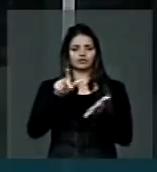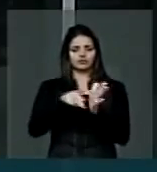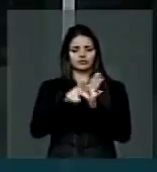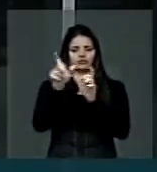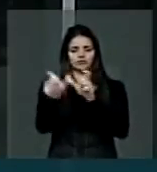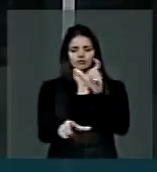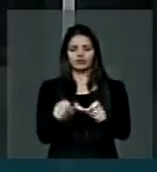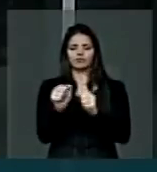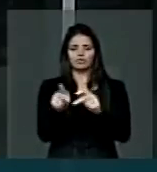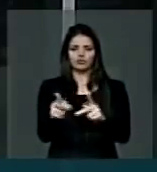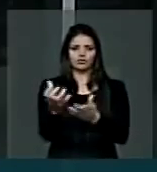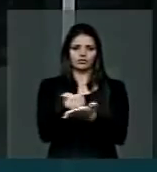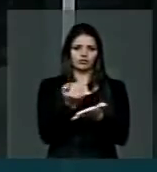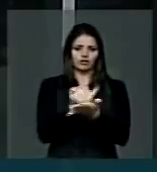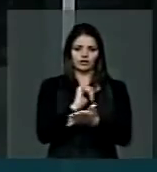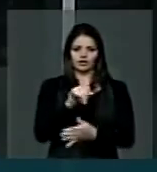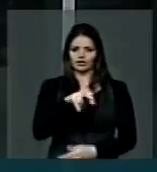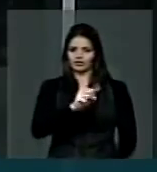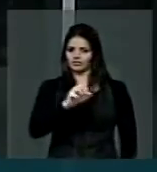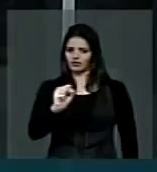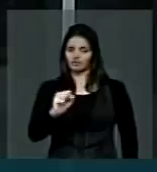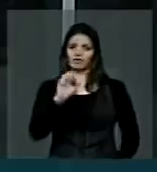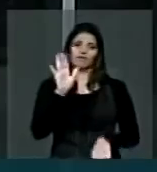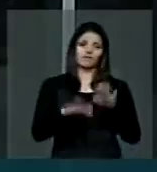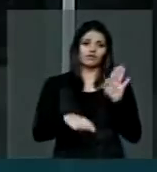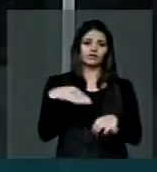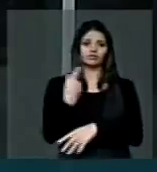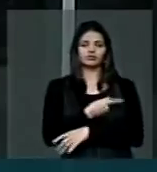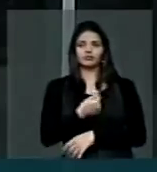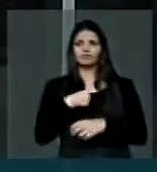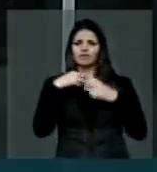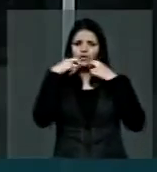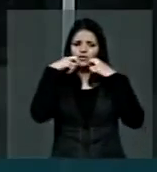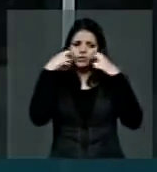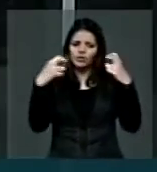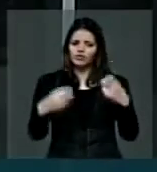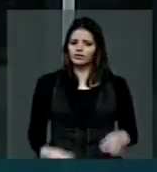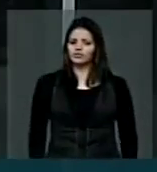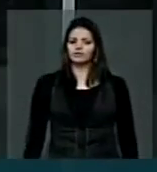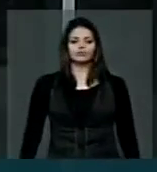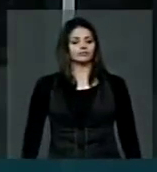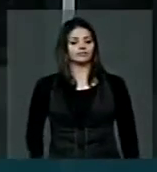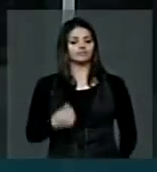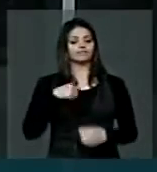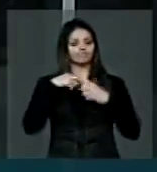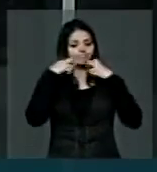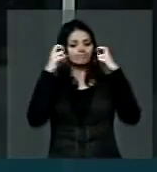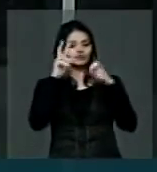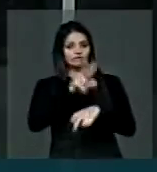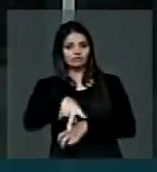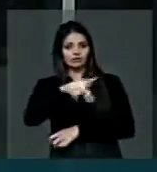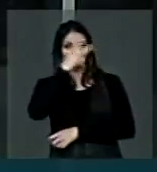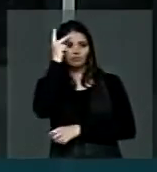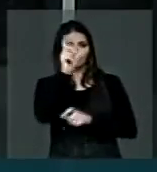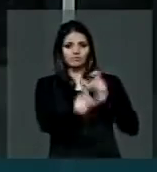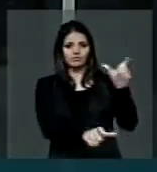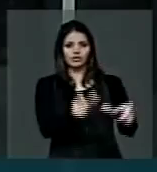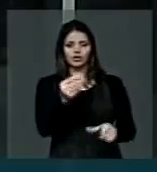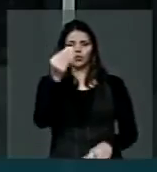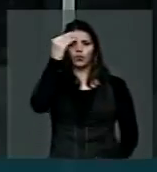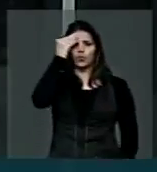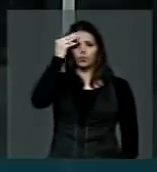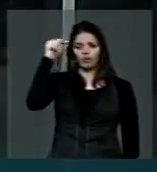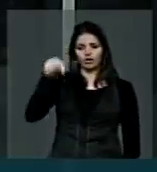aposentado brasileiro do INSS. Às vezes a gente sente até vergonha, deputada Amauri, ver a situação deles. É claro que não é culpa deste